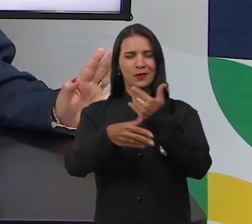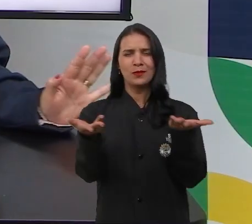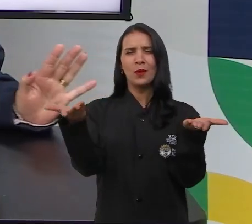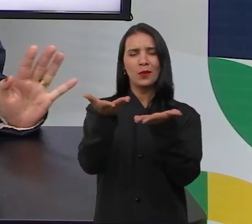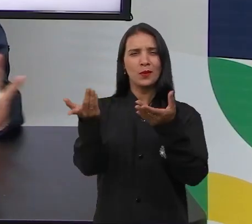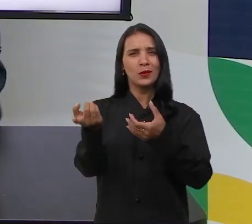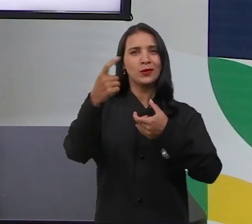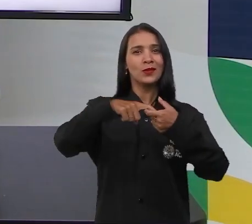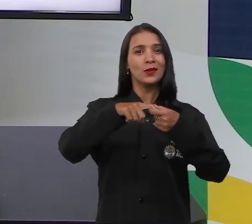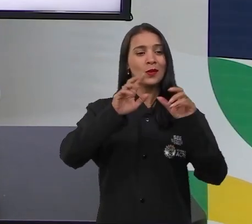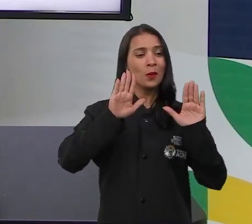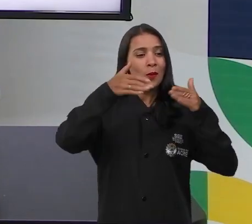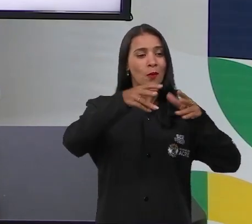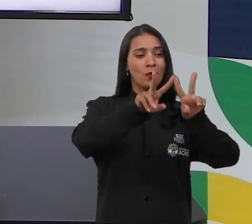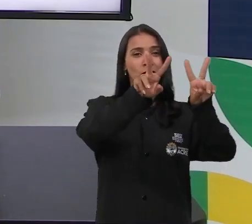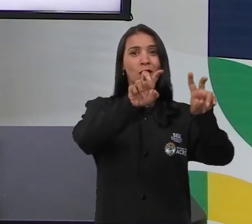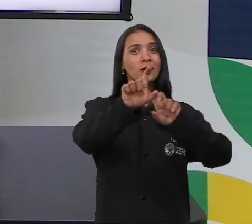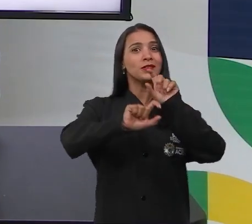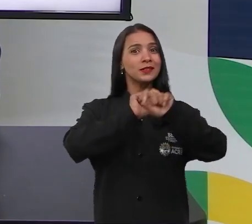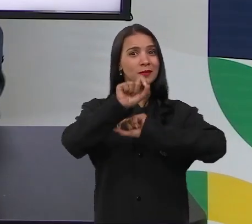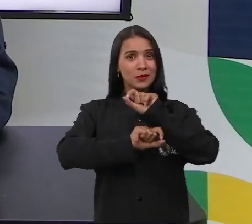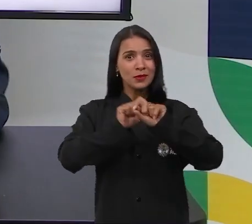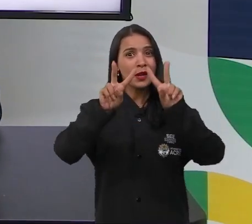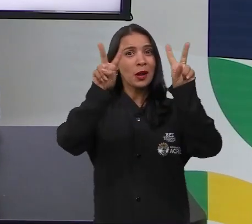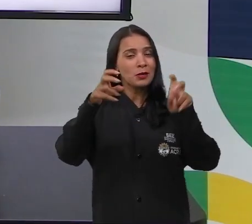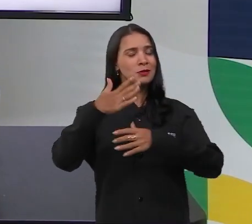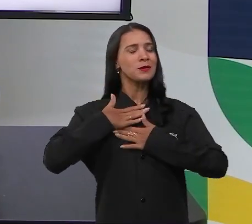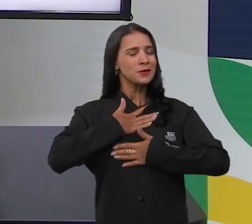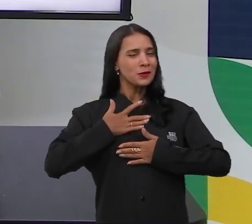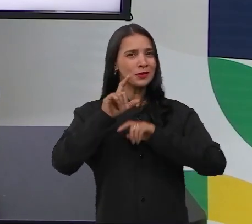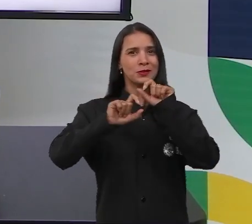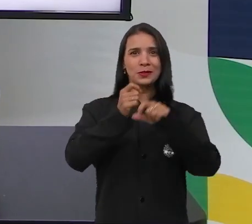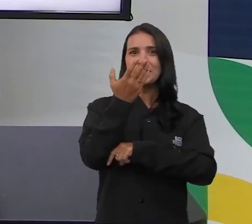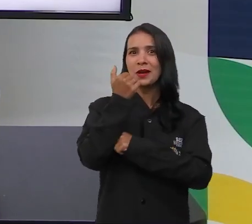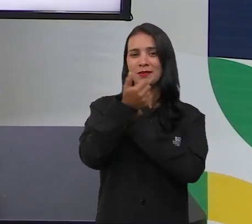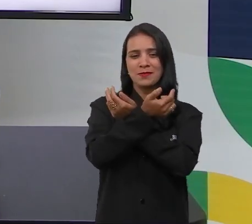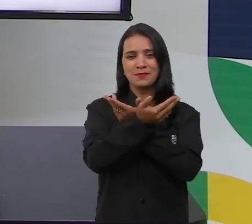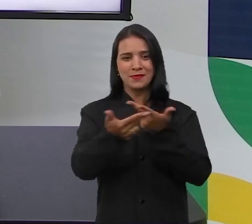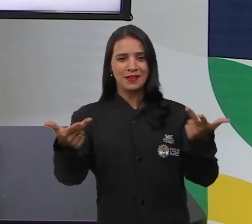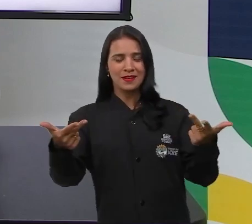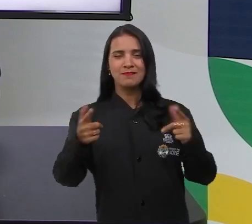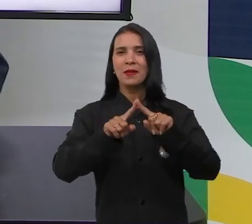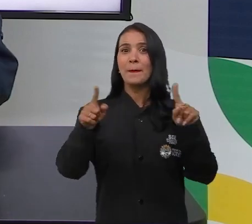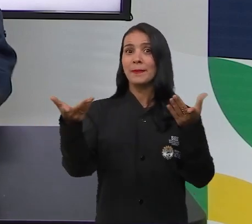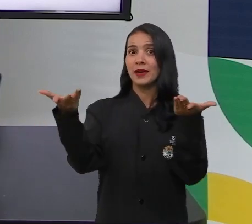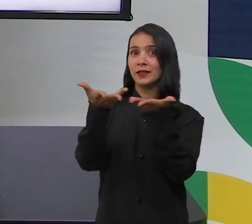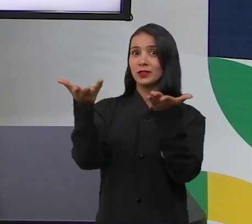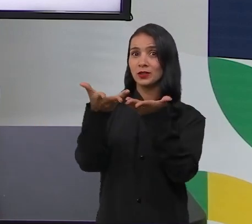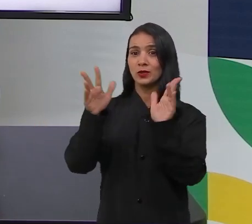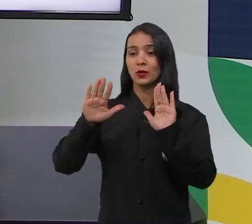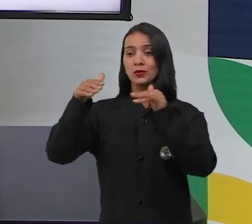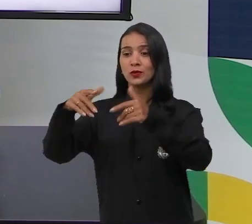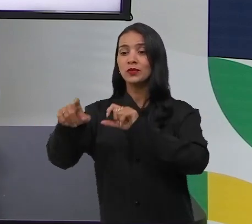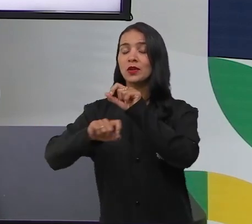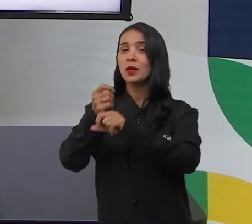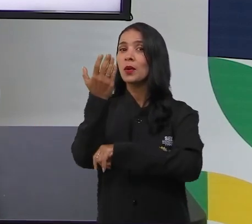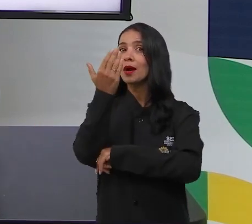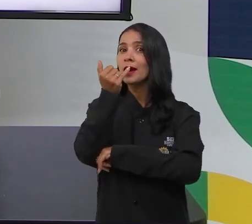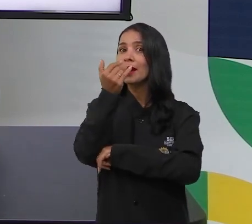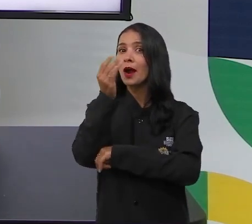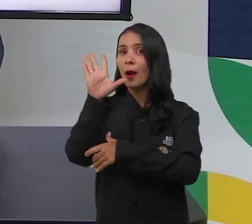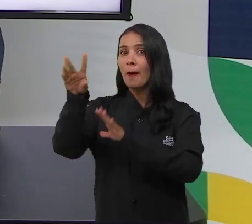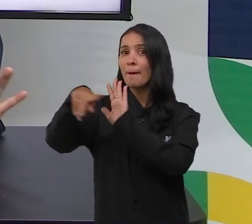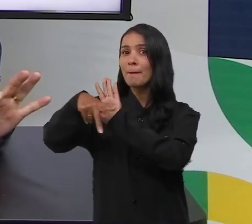para a temática que eu gosto bastante, que é sobre alimentos. Mas hoje a gente vai falar dos alimentos industrializados e os